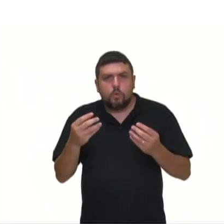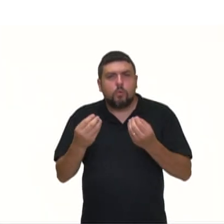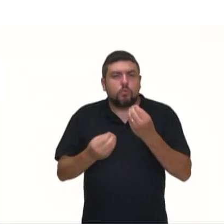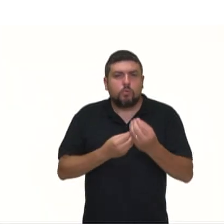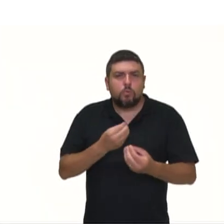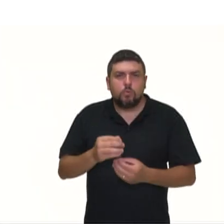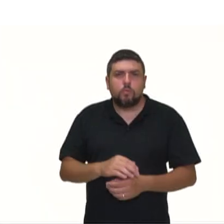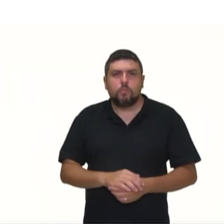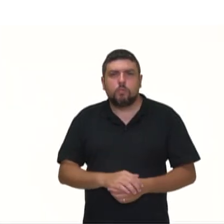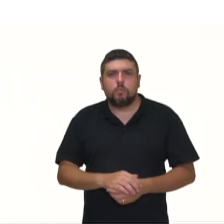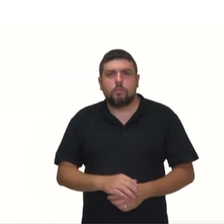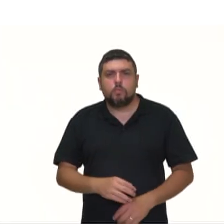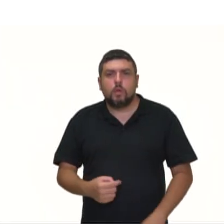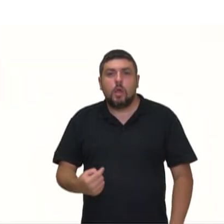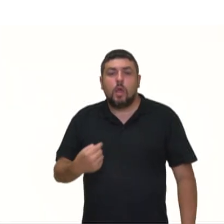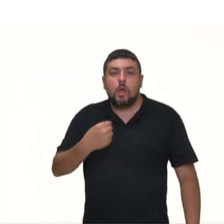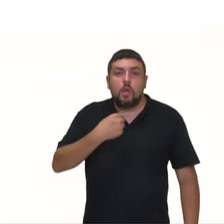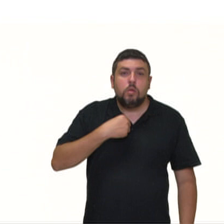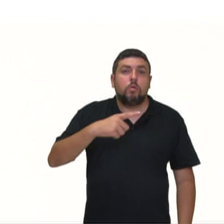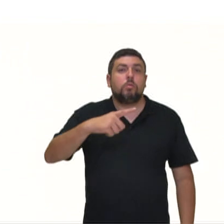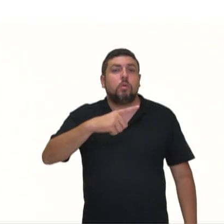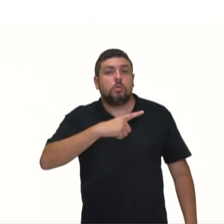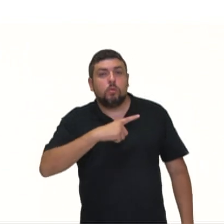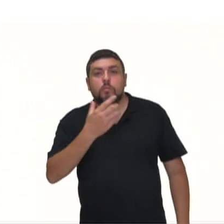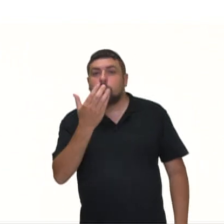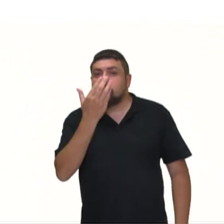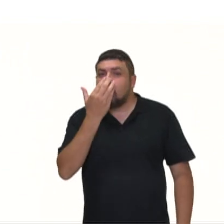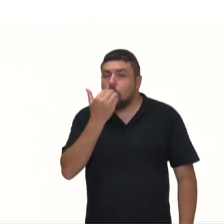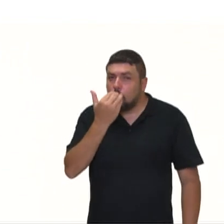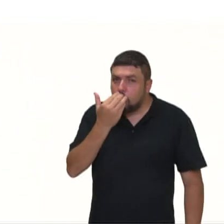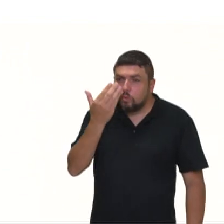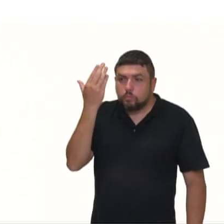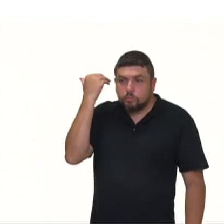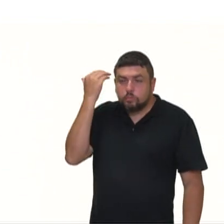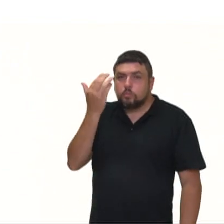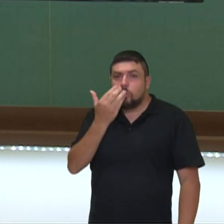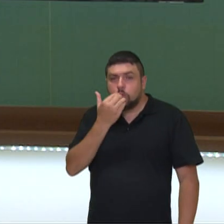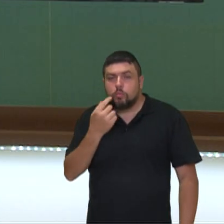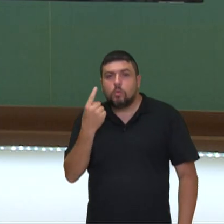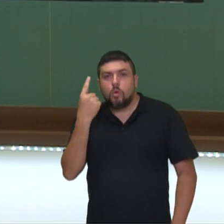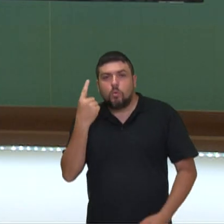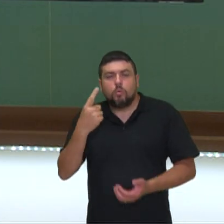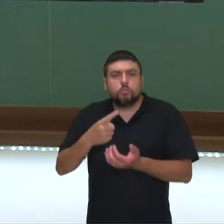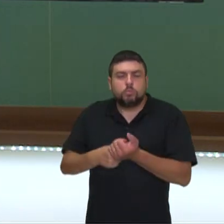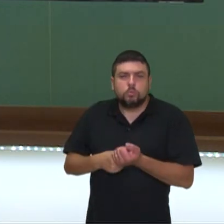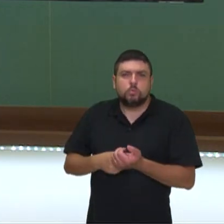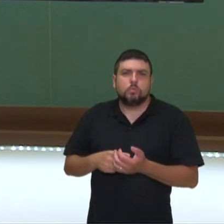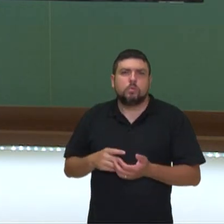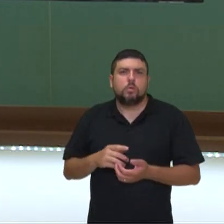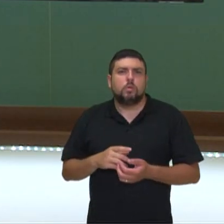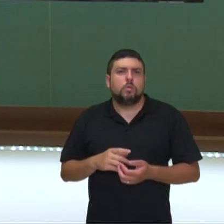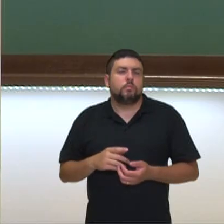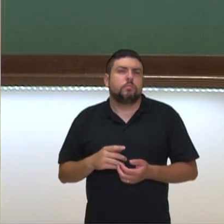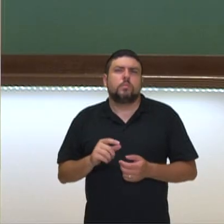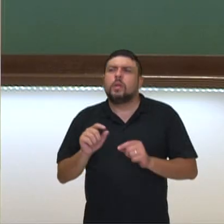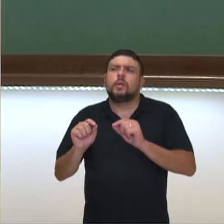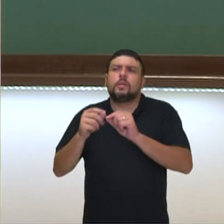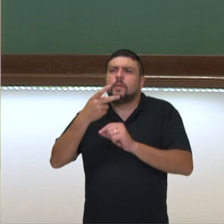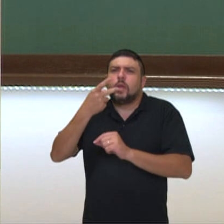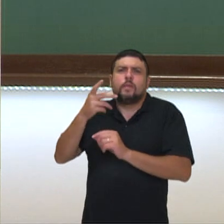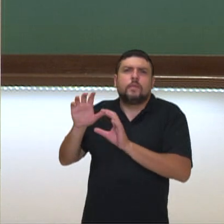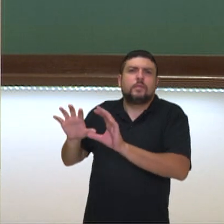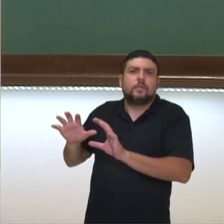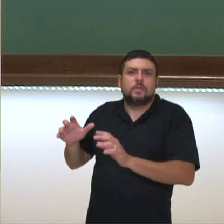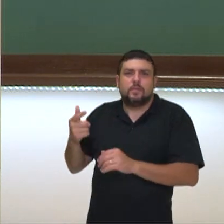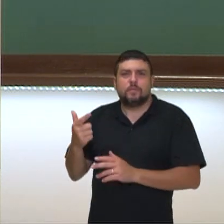letra. Eu tenho comido uma salsicha. Mas quem que fala assim? Né? Agora, o que é interessante de